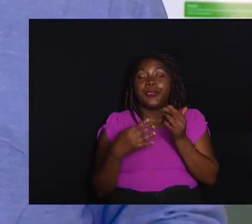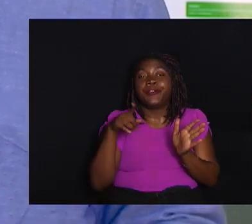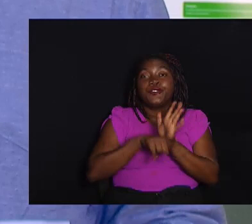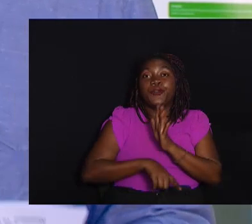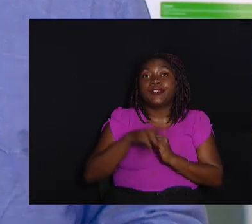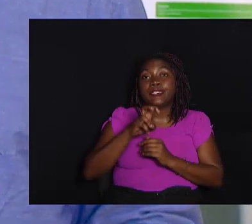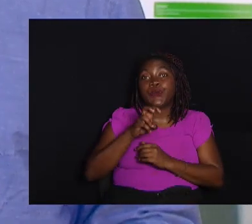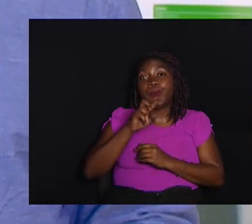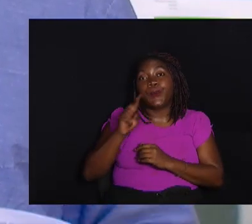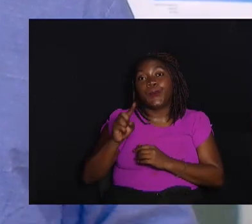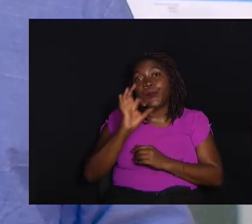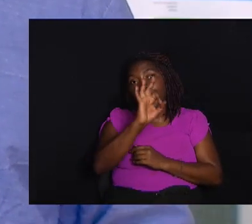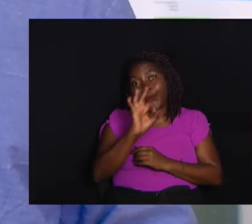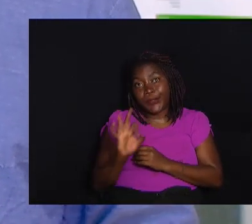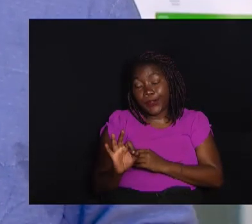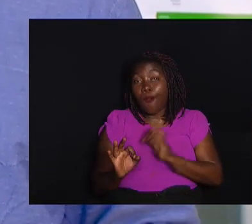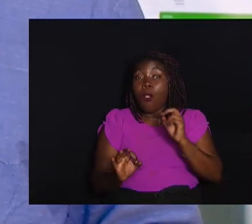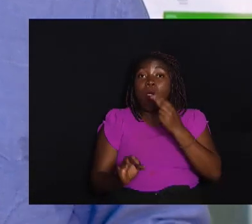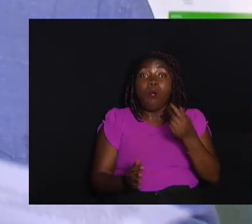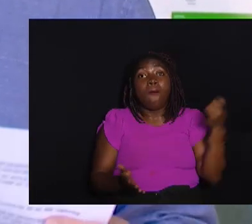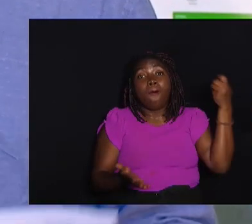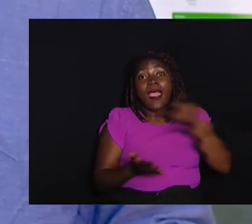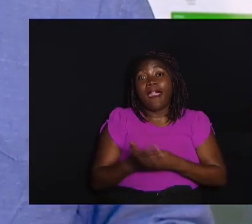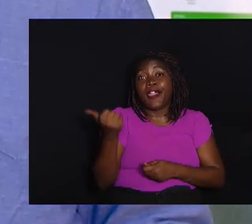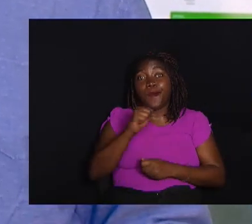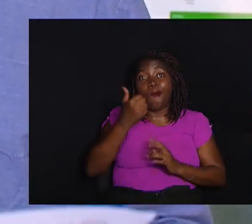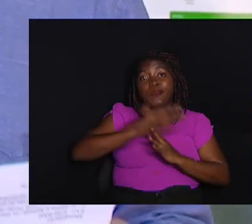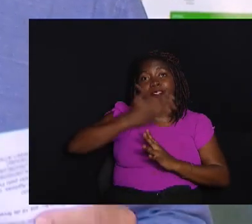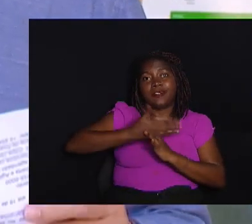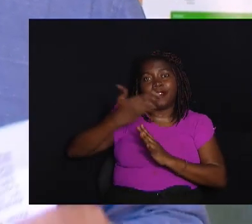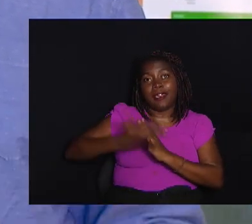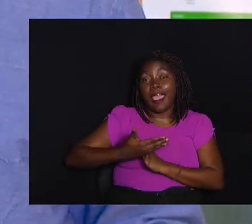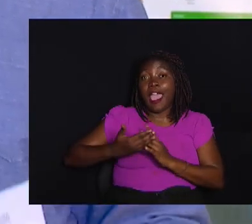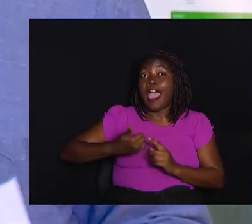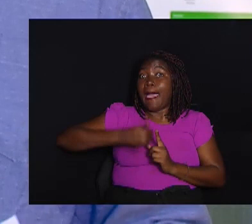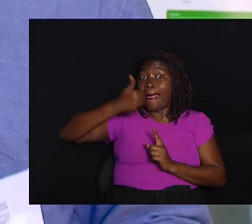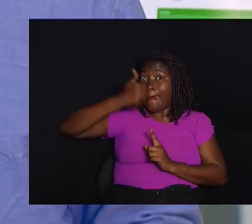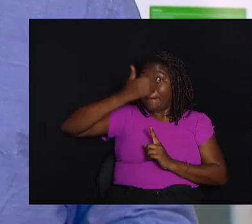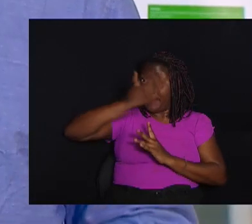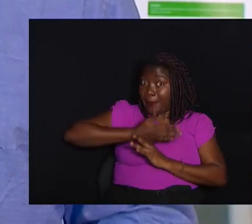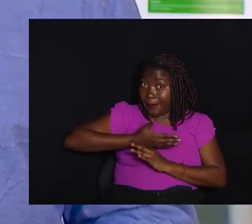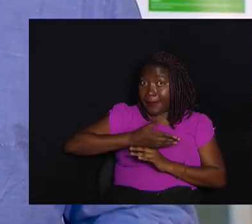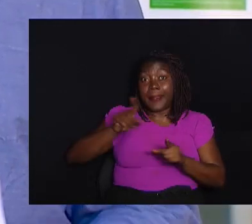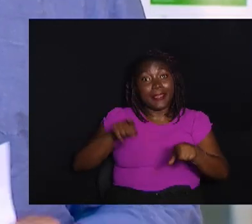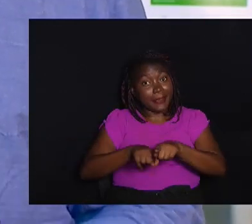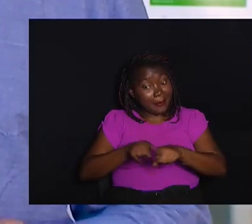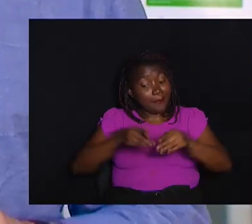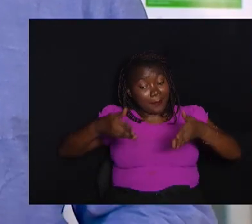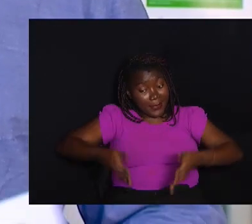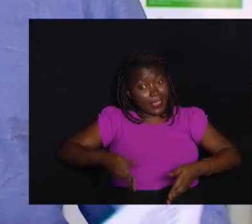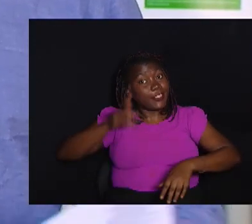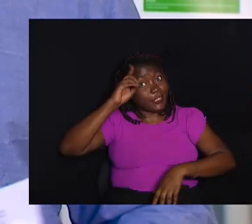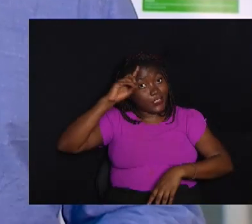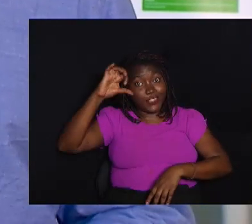né? ou pagar em 11 parcelas, sendo a primeira parcela também vencendo nesse dia 9. E aí vai